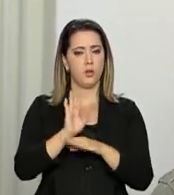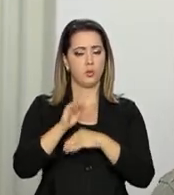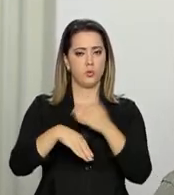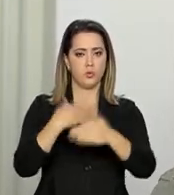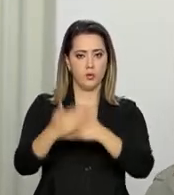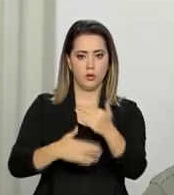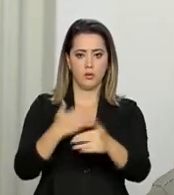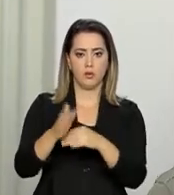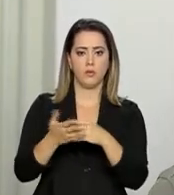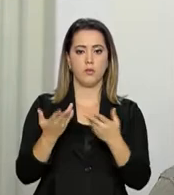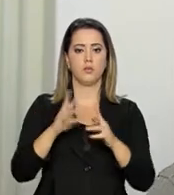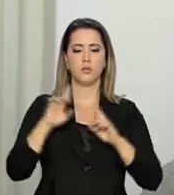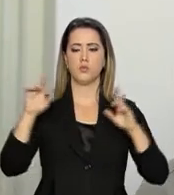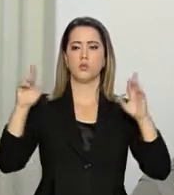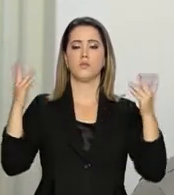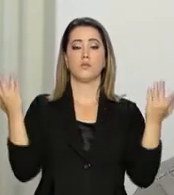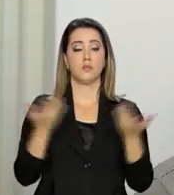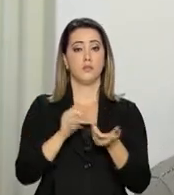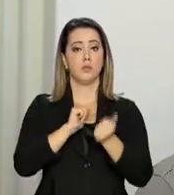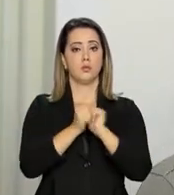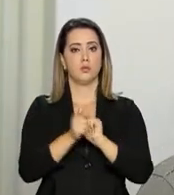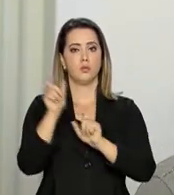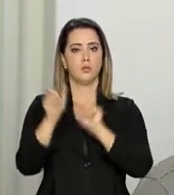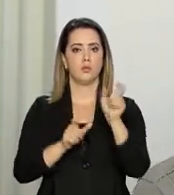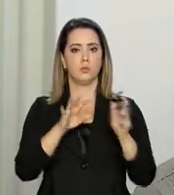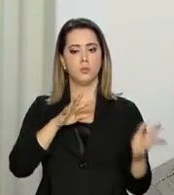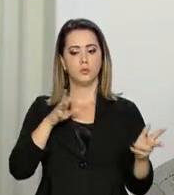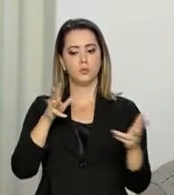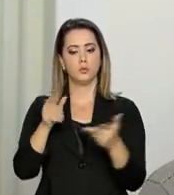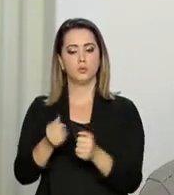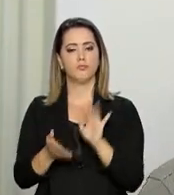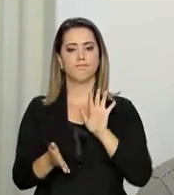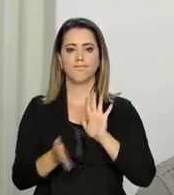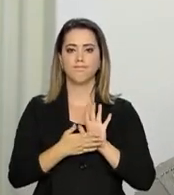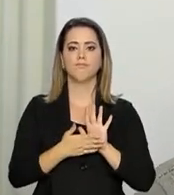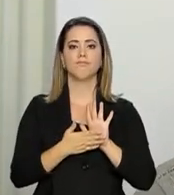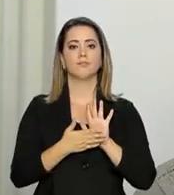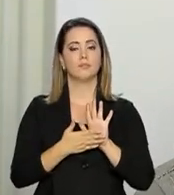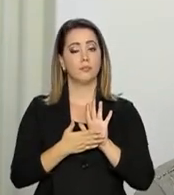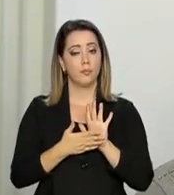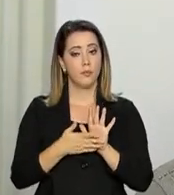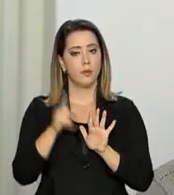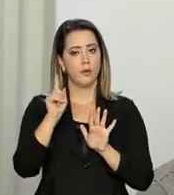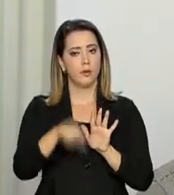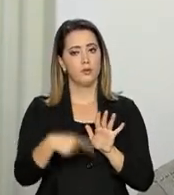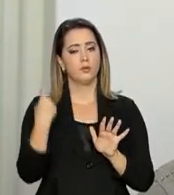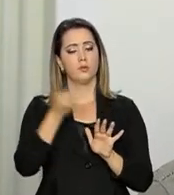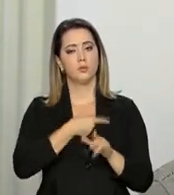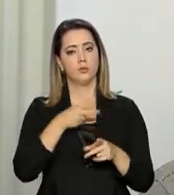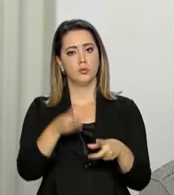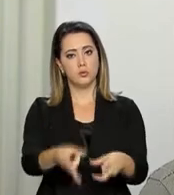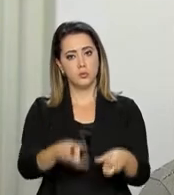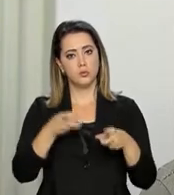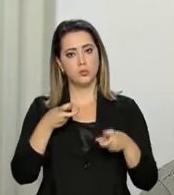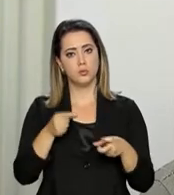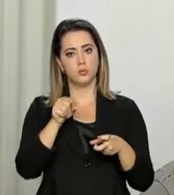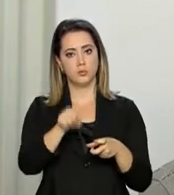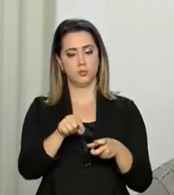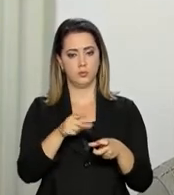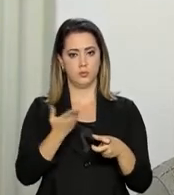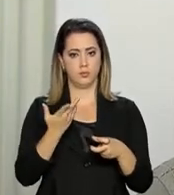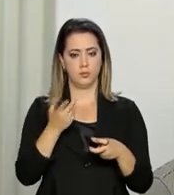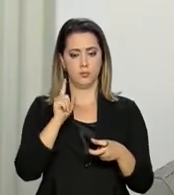eo dinamismo que o esporte brasileiro esporte mundial apresenta a gente pode medir já o